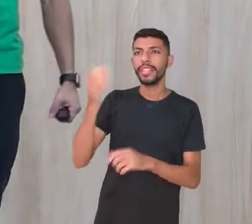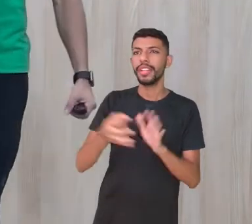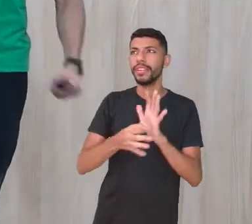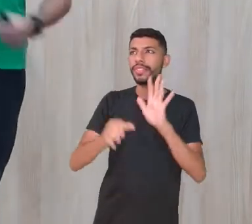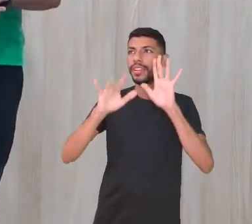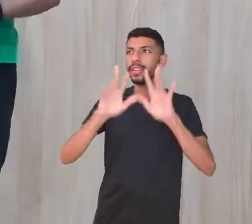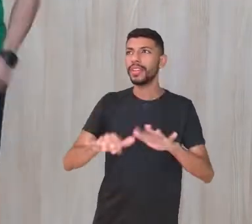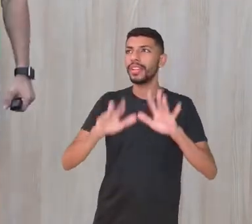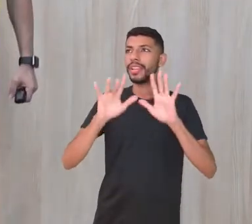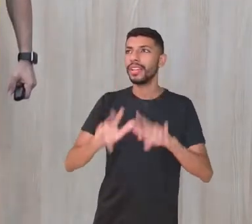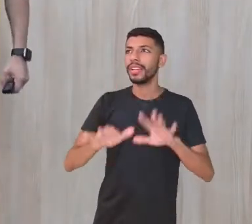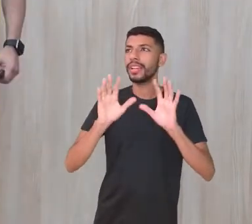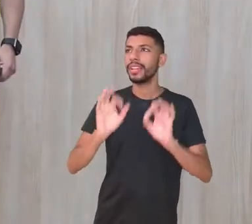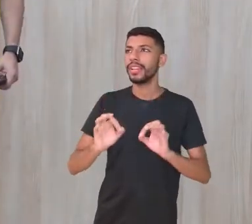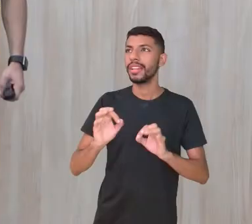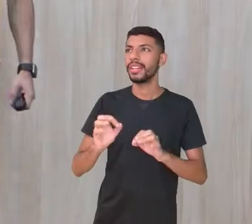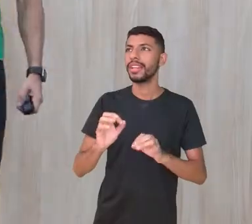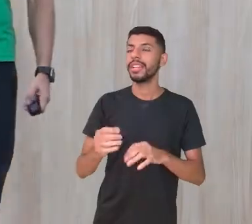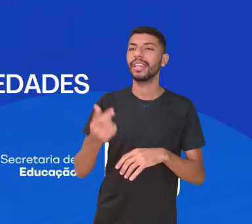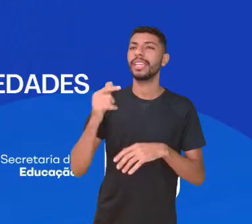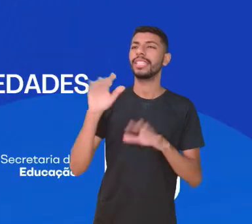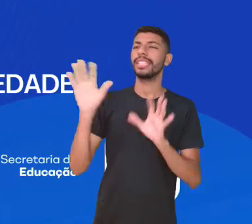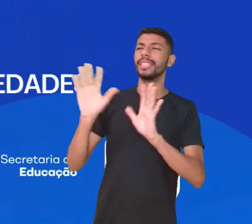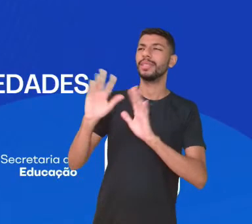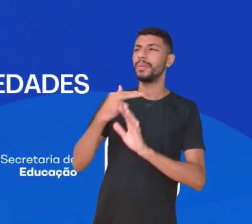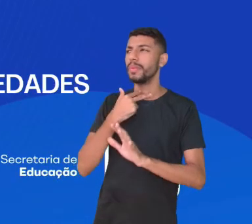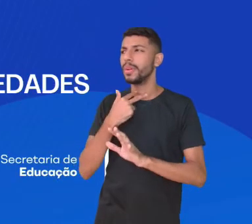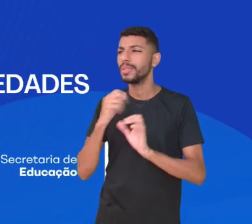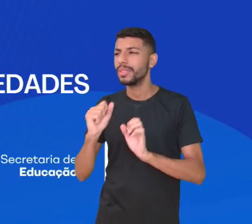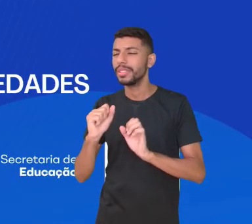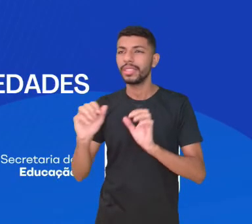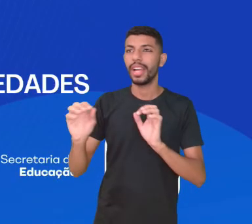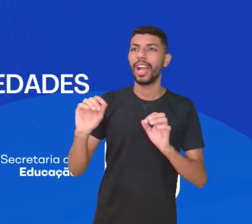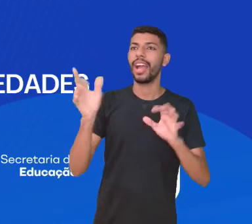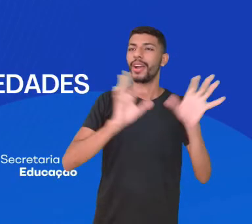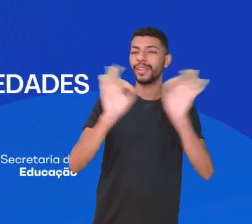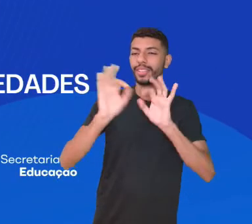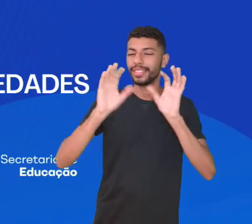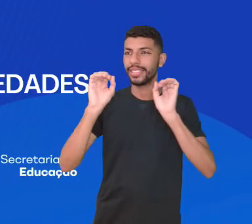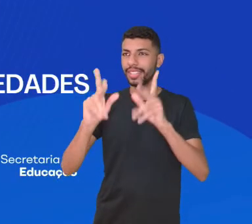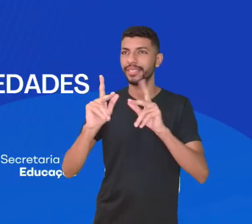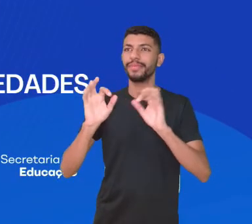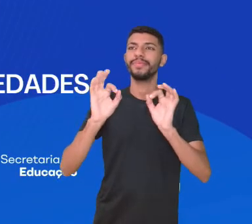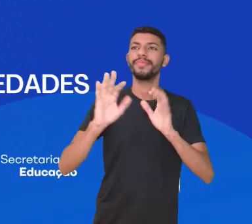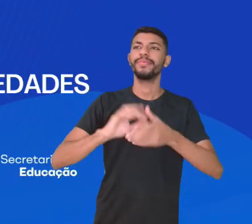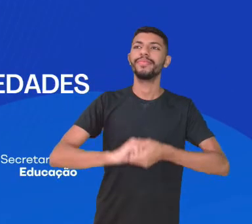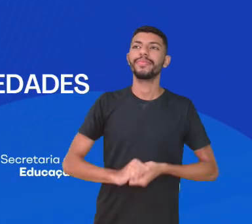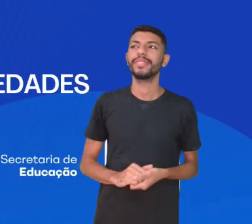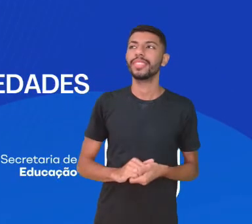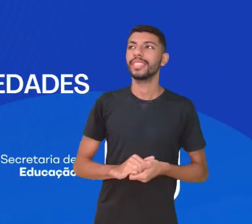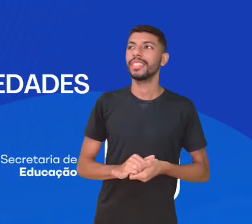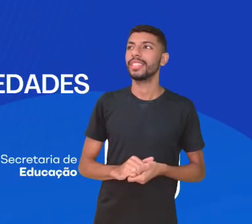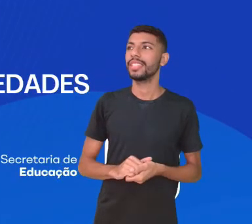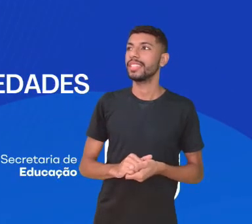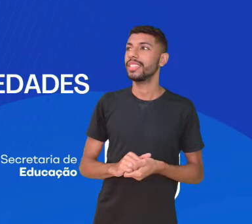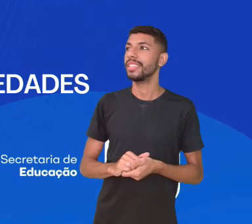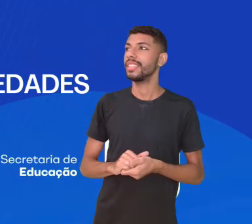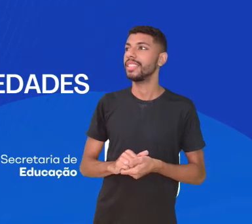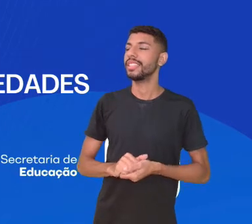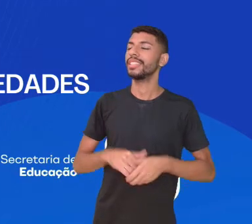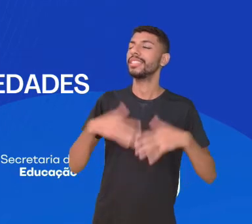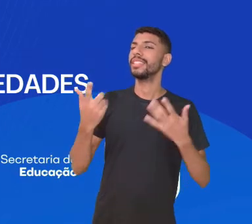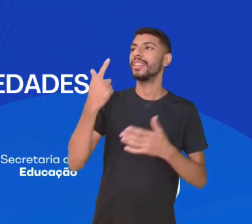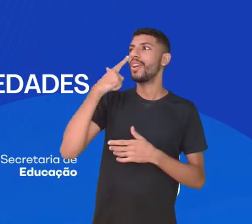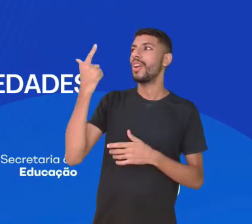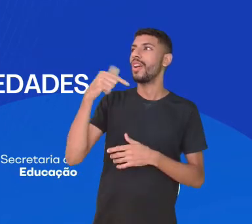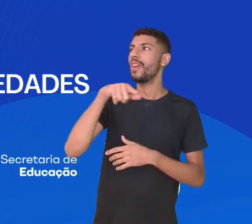rapidinho? Posso não, né? Já ajeitou aí? Top, top, top de verdade. Bom, quando